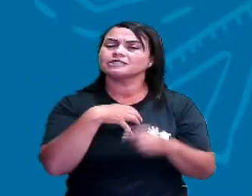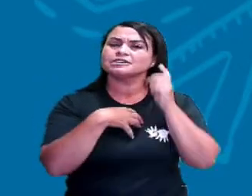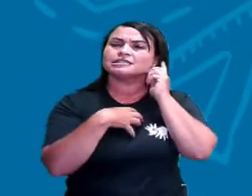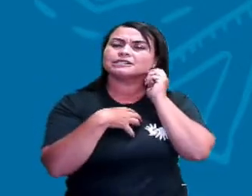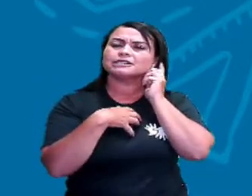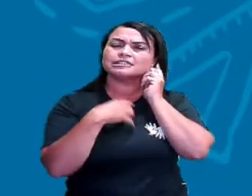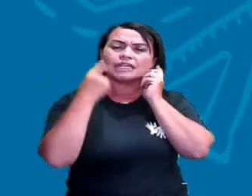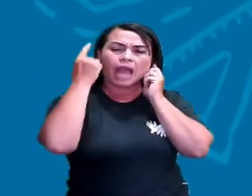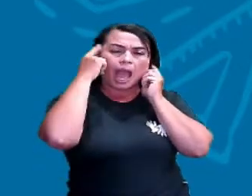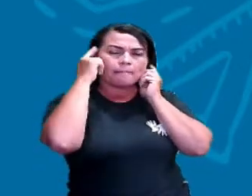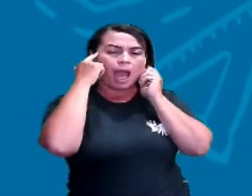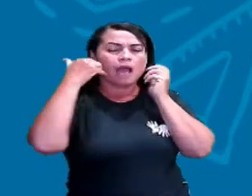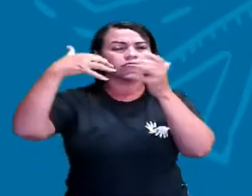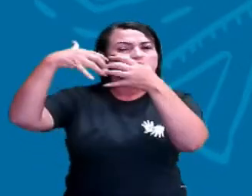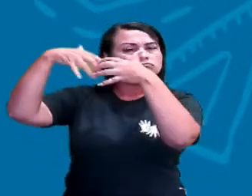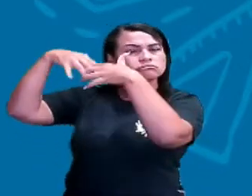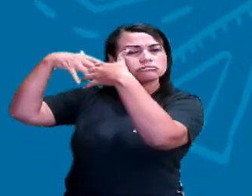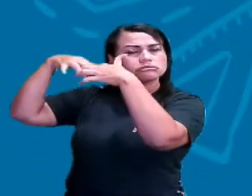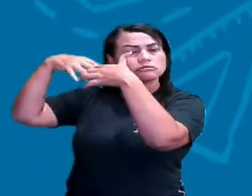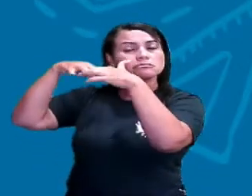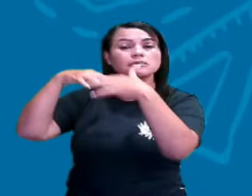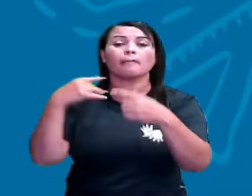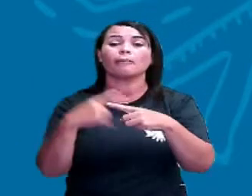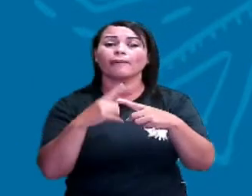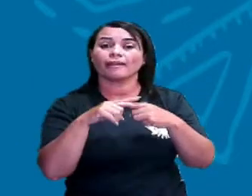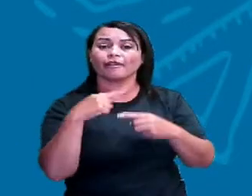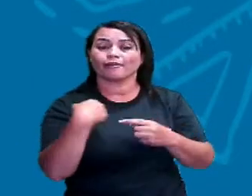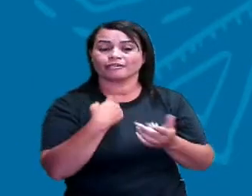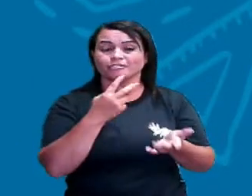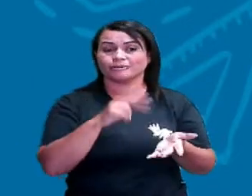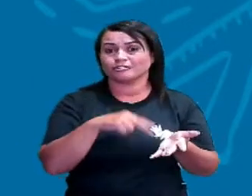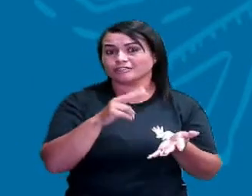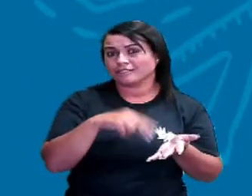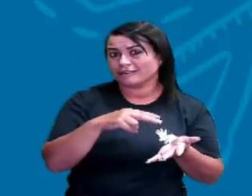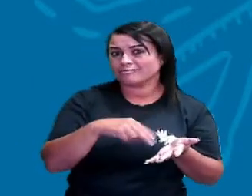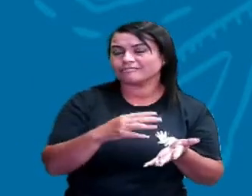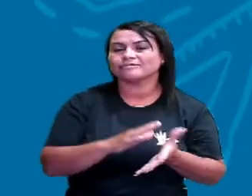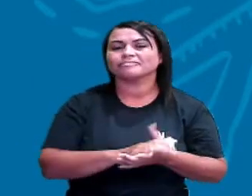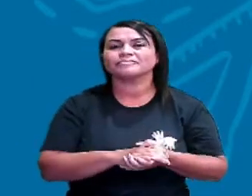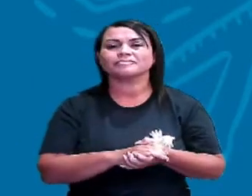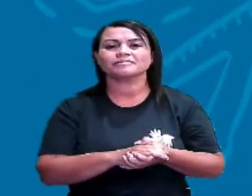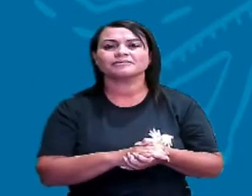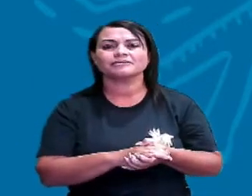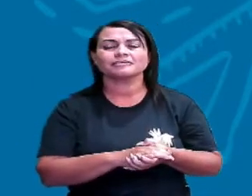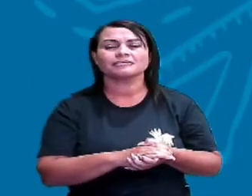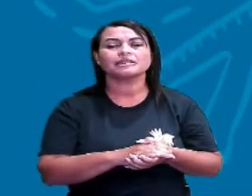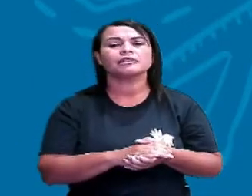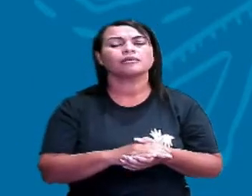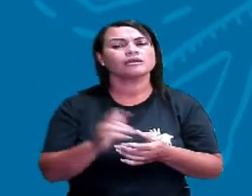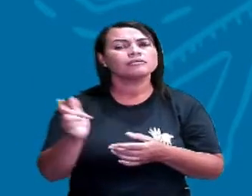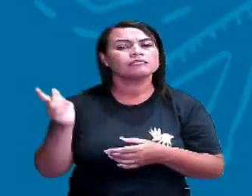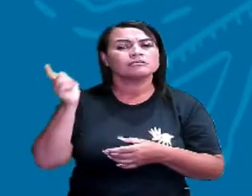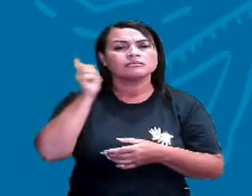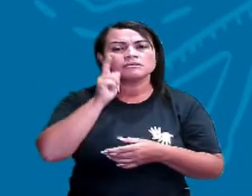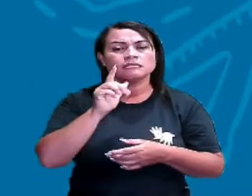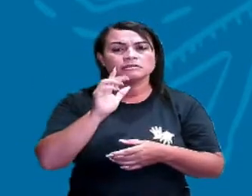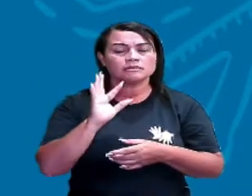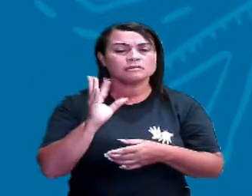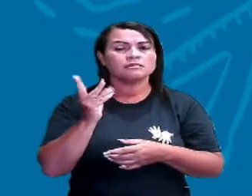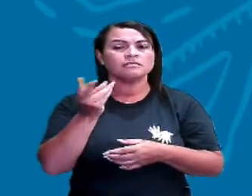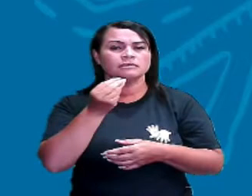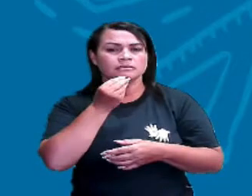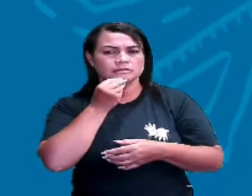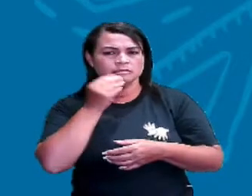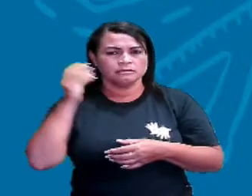ficar mais criativo. Por quê? Porque a gente está lendo, a gente está adquirindo conhecimentos. Então, a